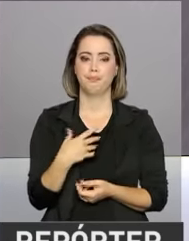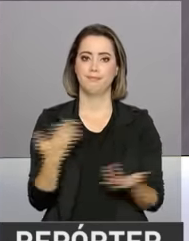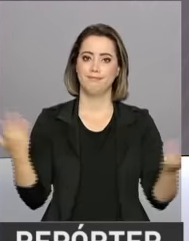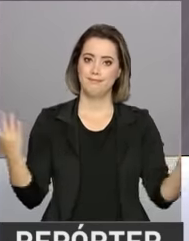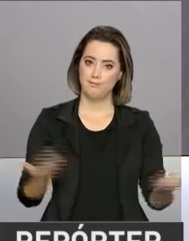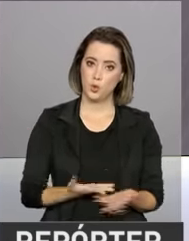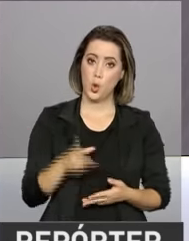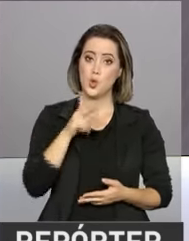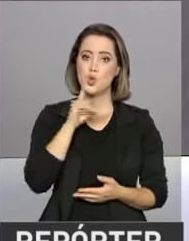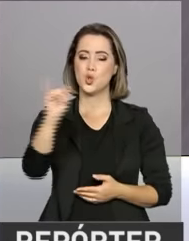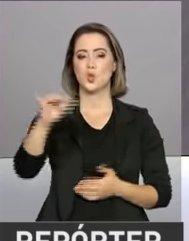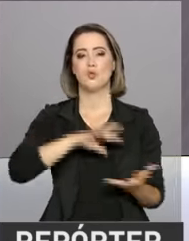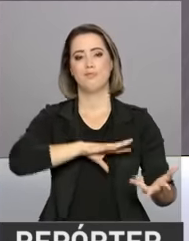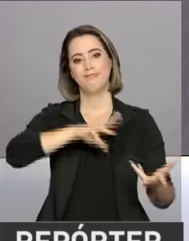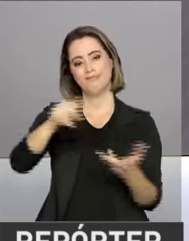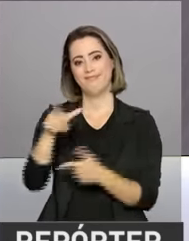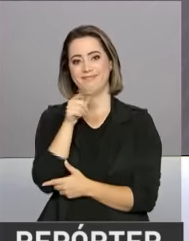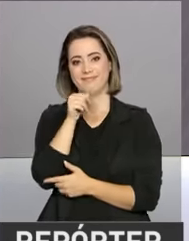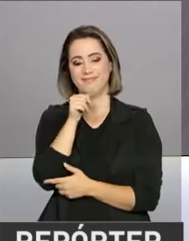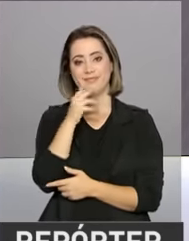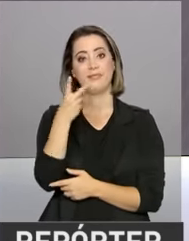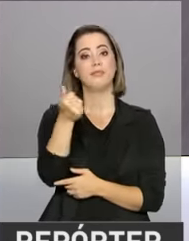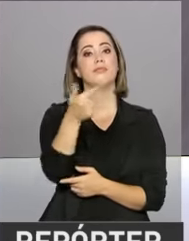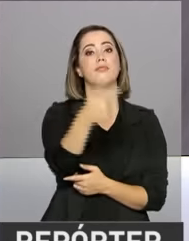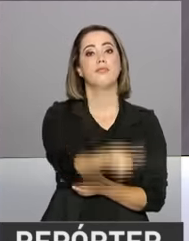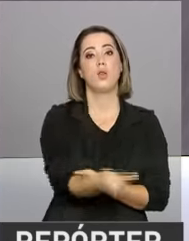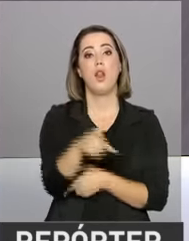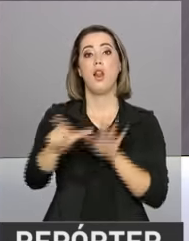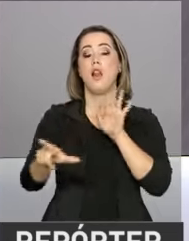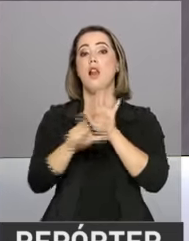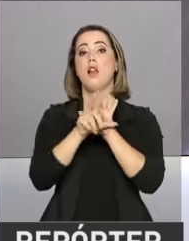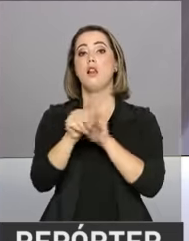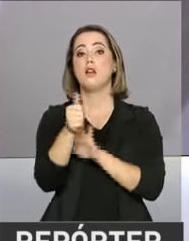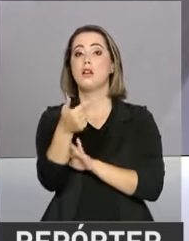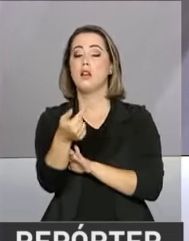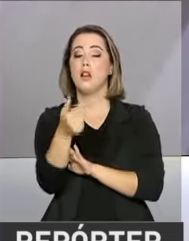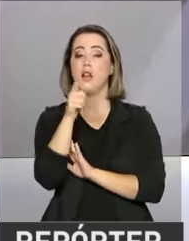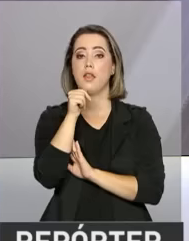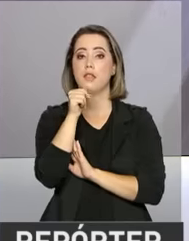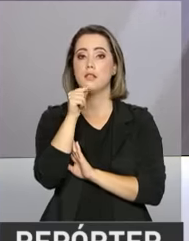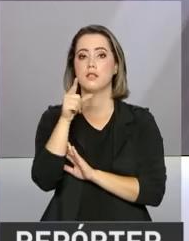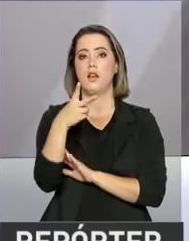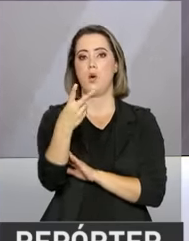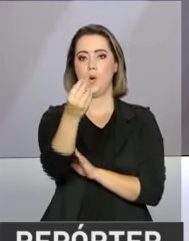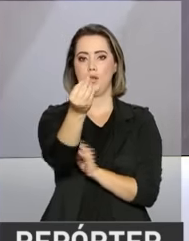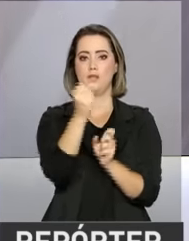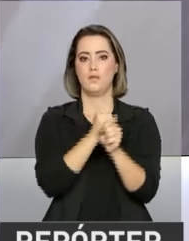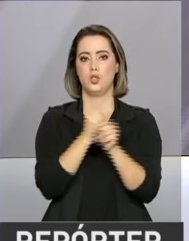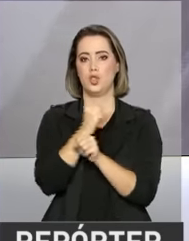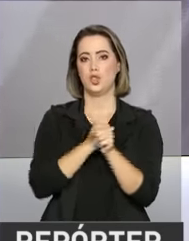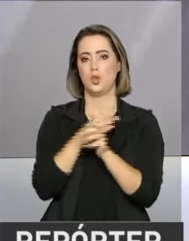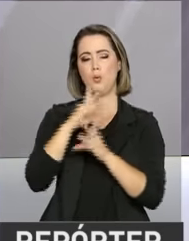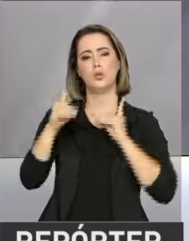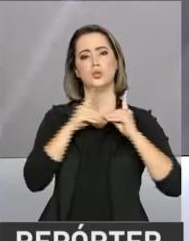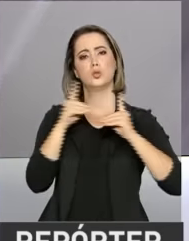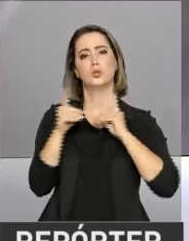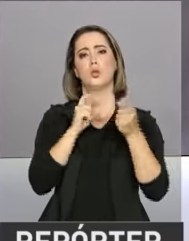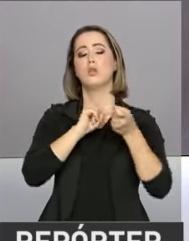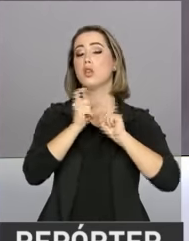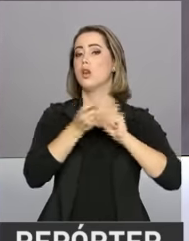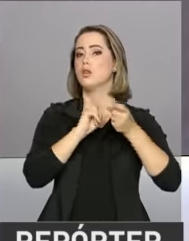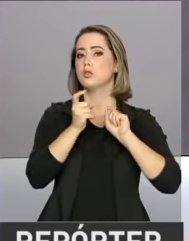Dia Mundial da Água em 2017 a lei das Águas no Brasil completa 20 anos para discutir a gestão dos recursos